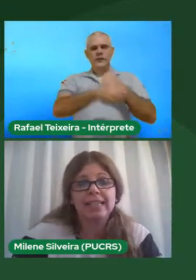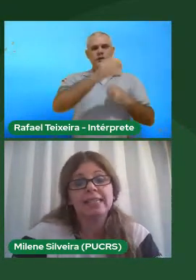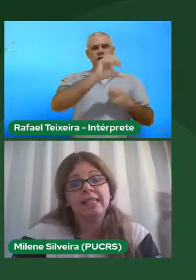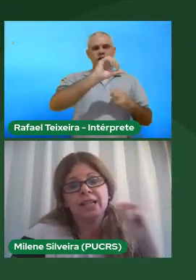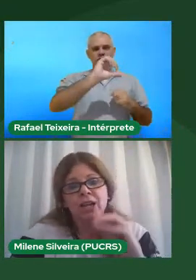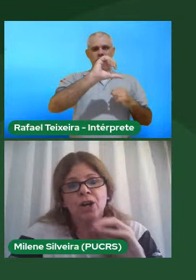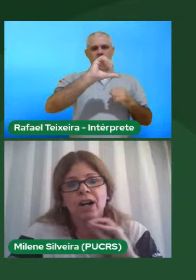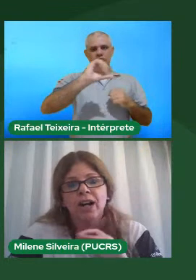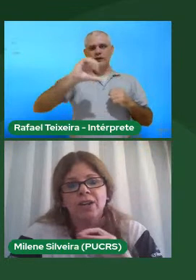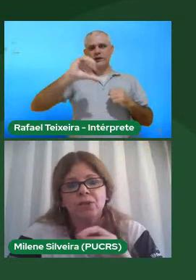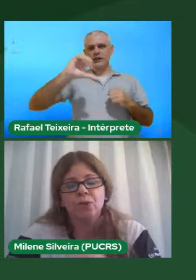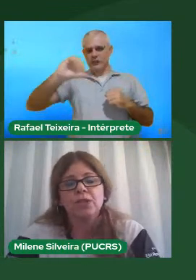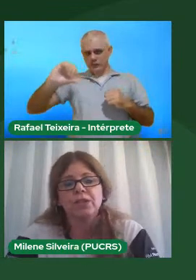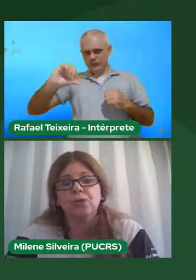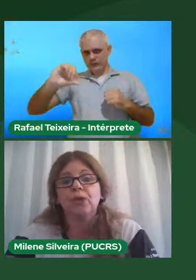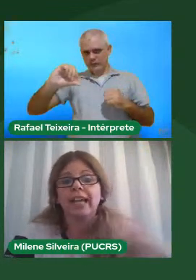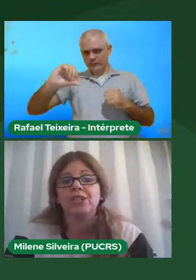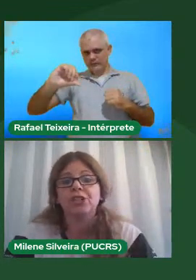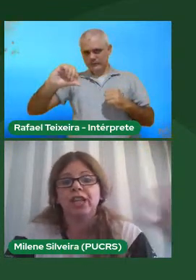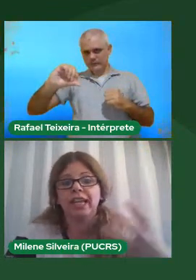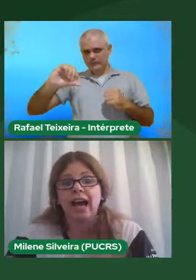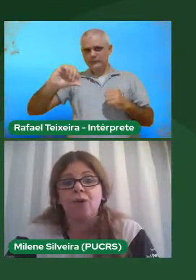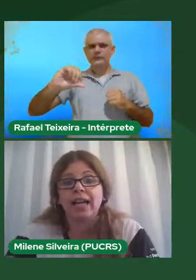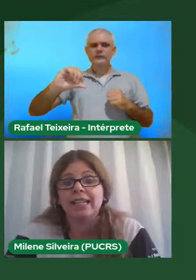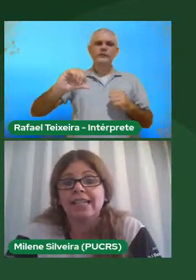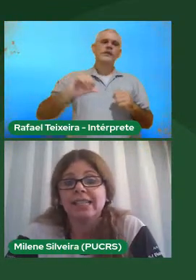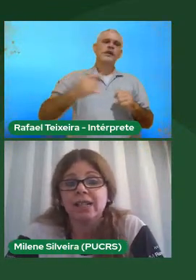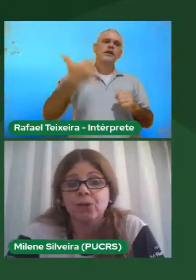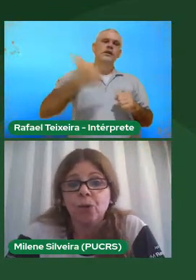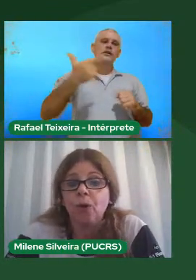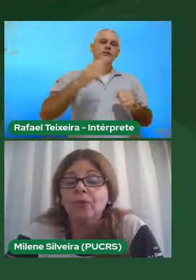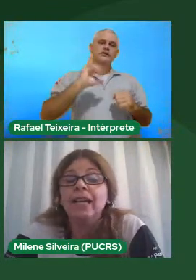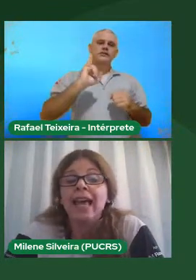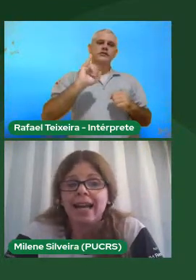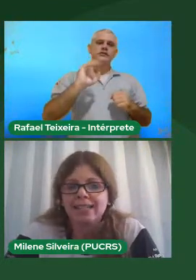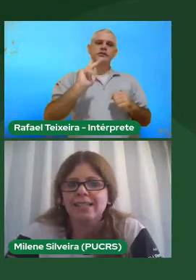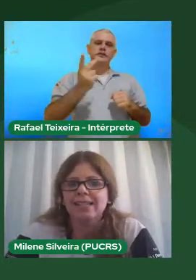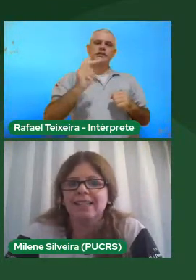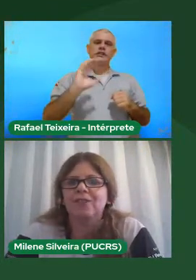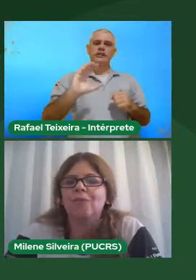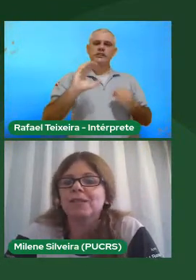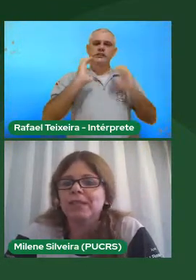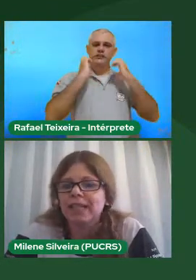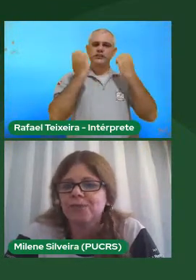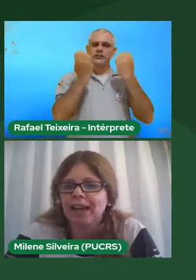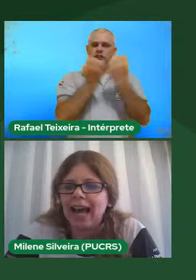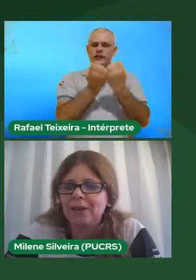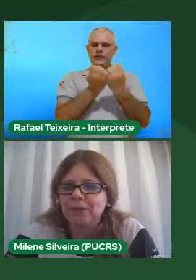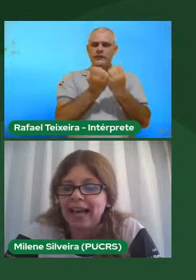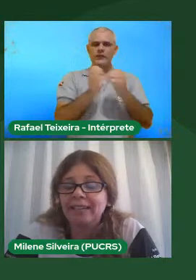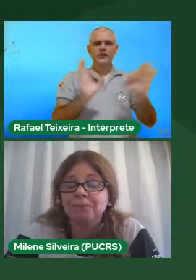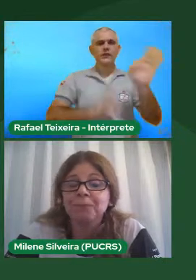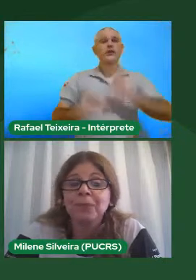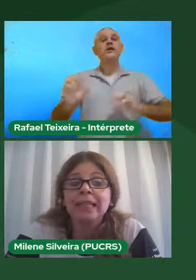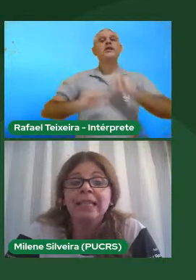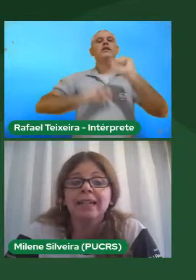a Clarice. O segundo, aí a gente tem a organização com a Cecília. Como as meninas